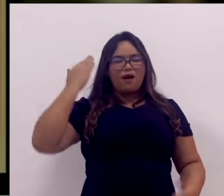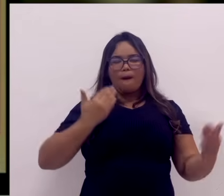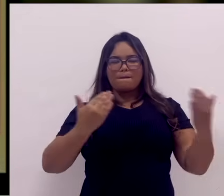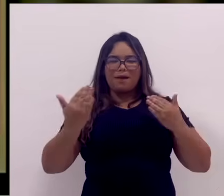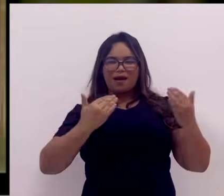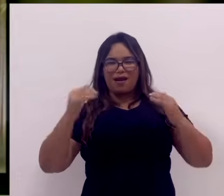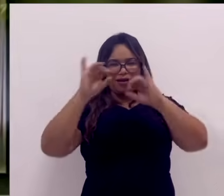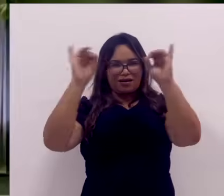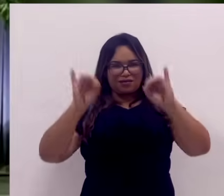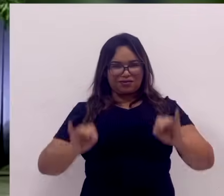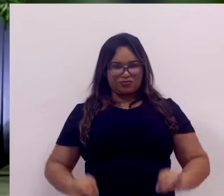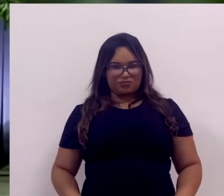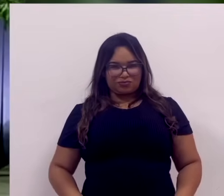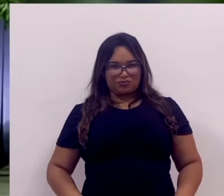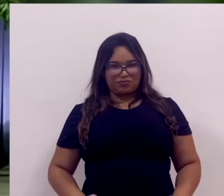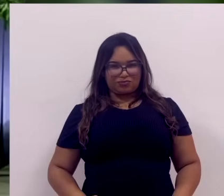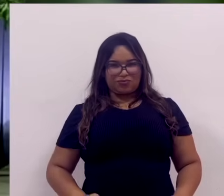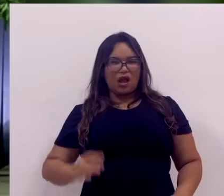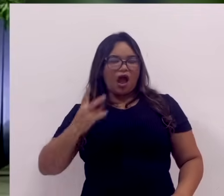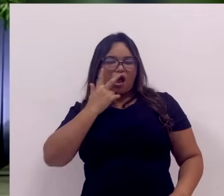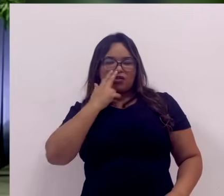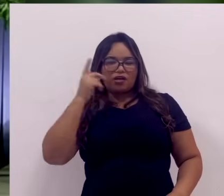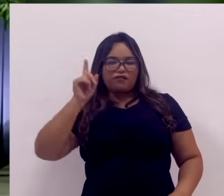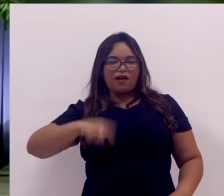Ele era uma reencarnação do Deus Sol.